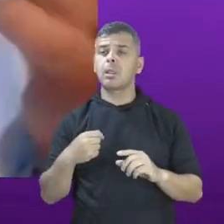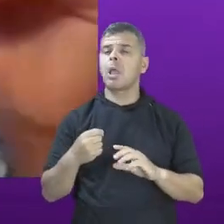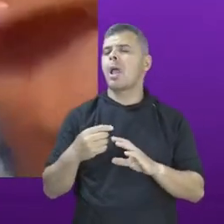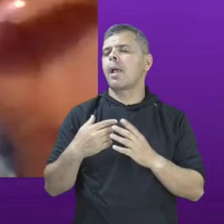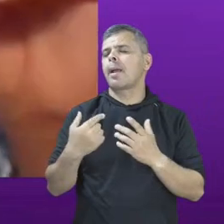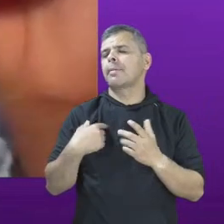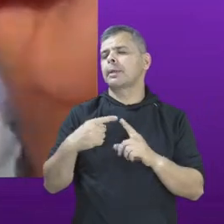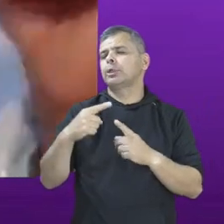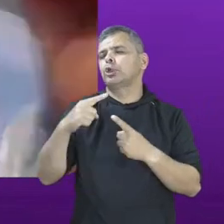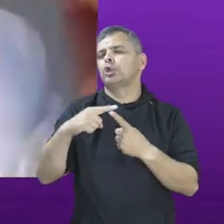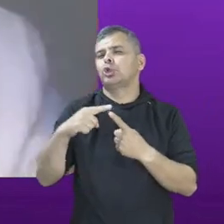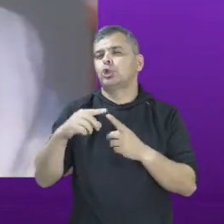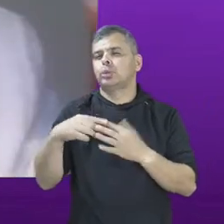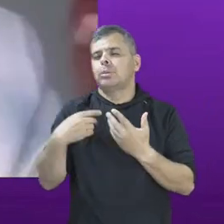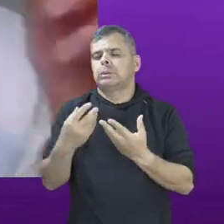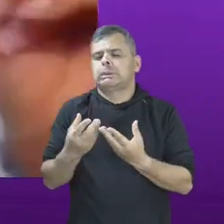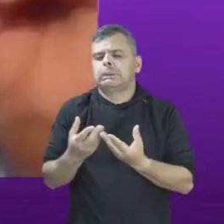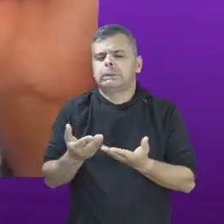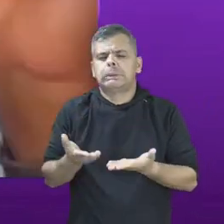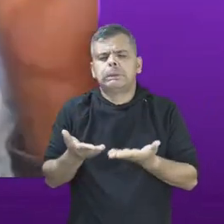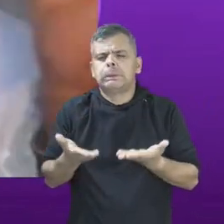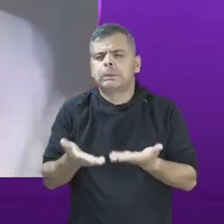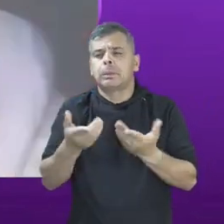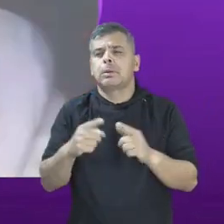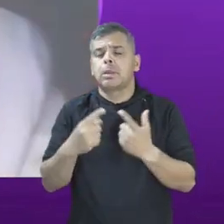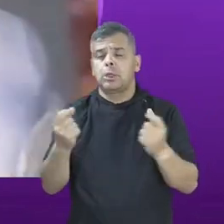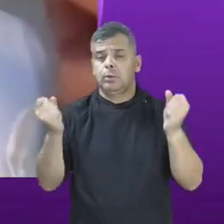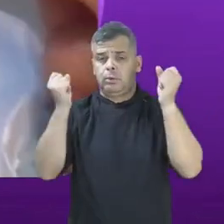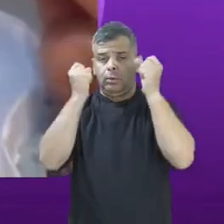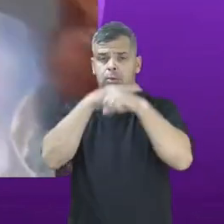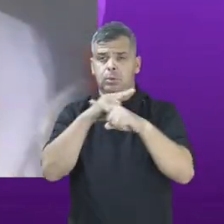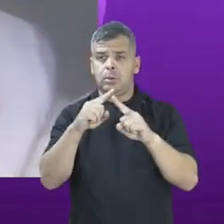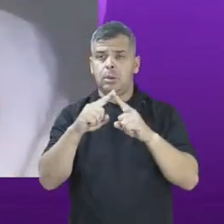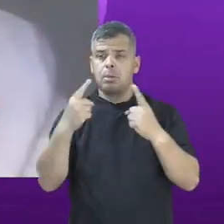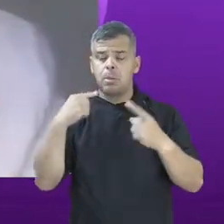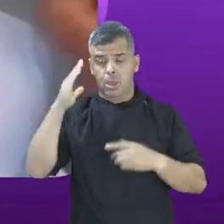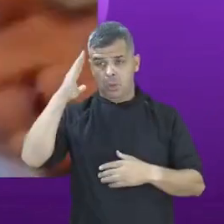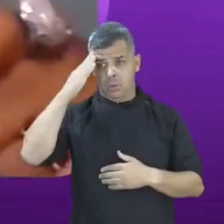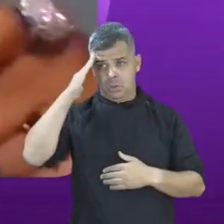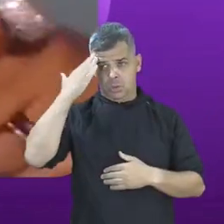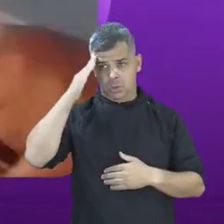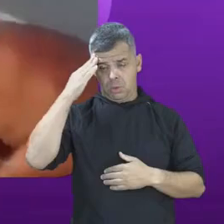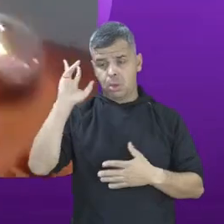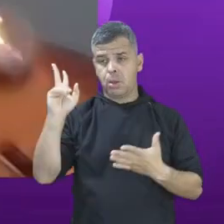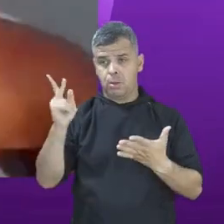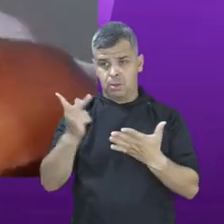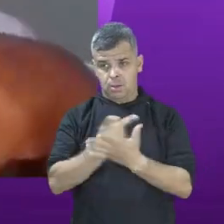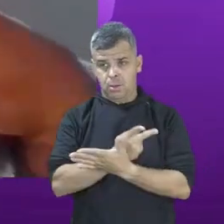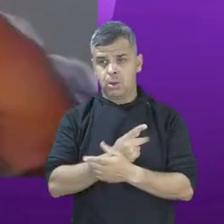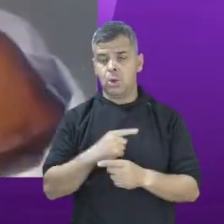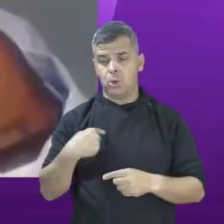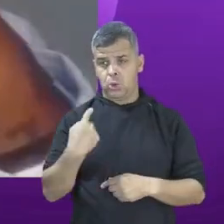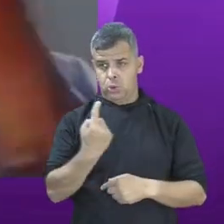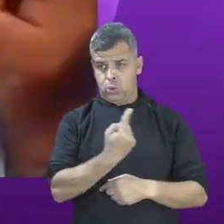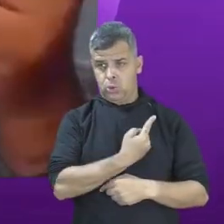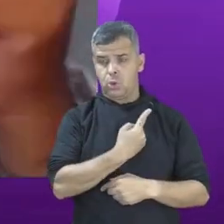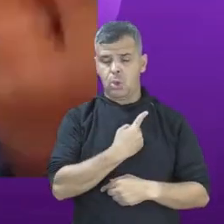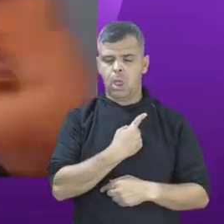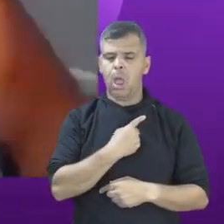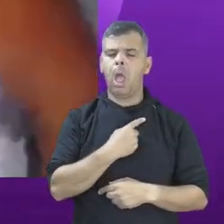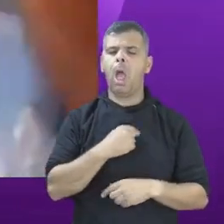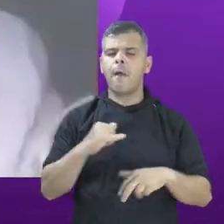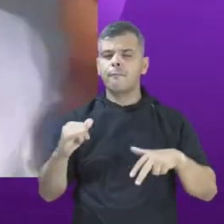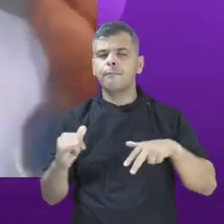classifica, né, como formas mais sutis, que nos dificultam o entendimento do que está acontecendo quando a gente é vítima